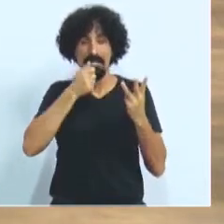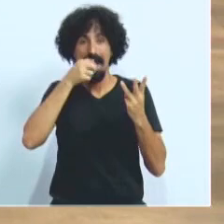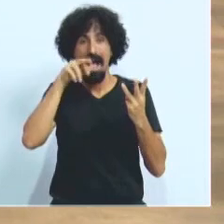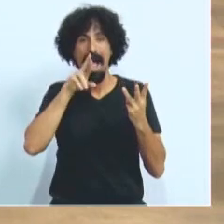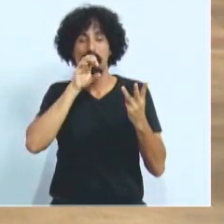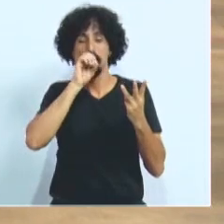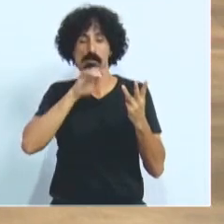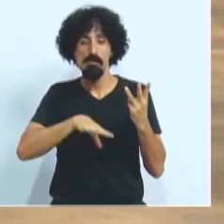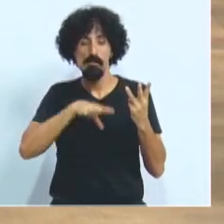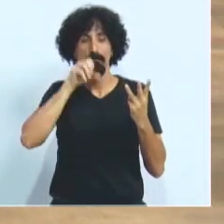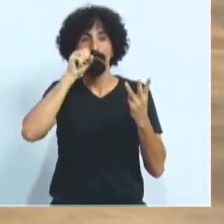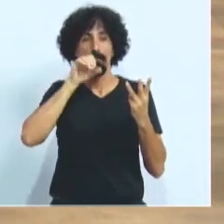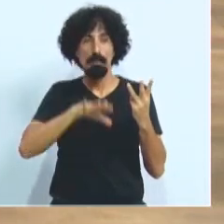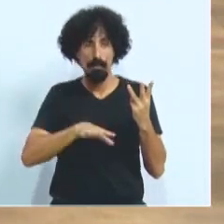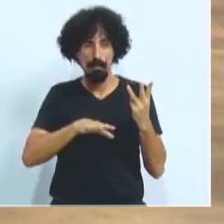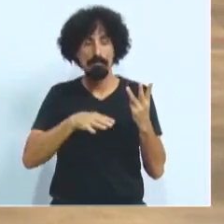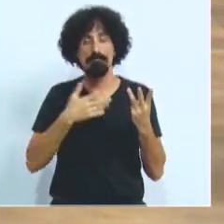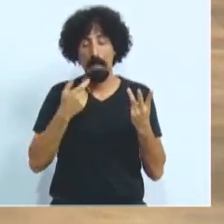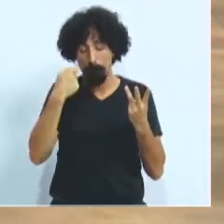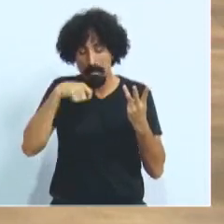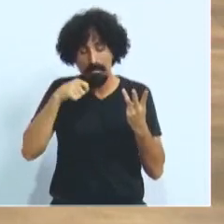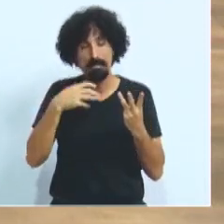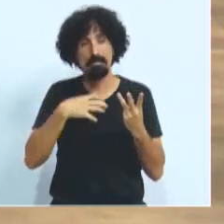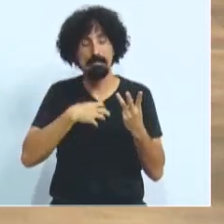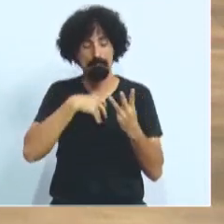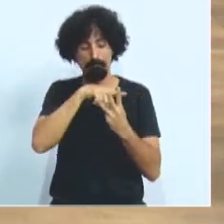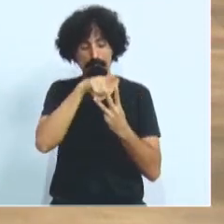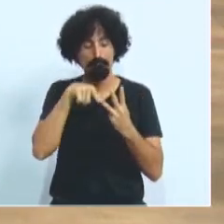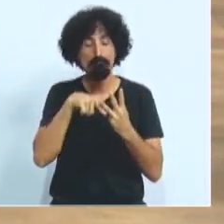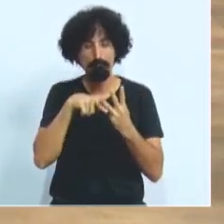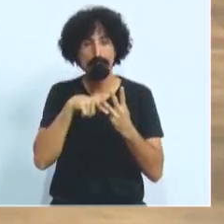ouvir e sentir. É, literalmente. Tentar sentir o ar saindo ali